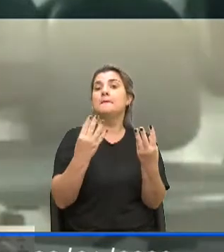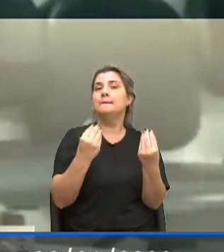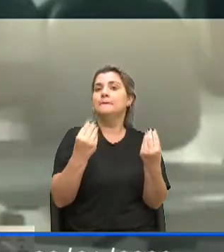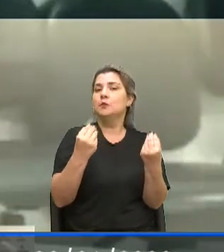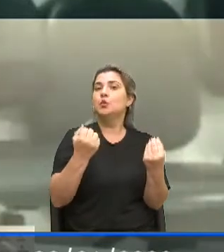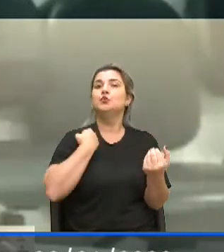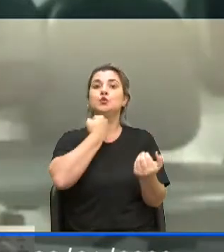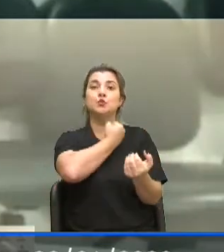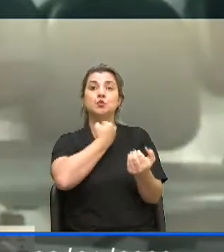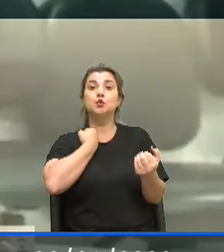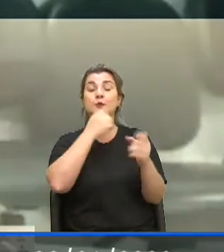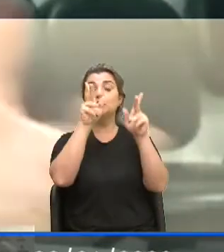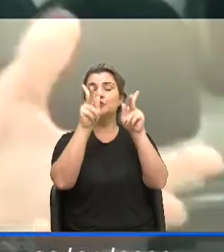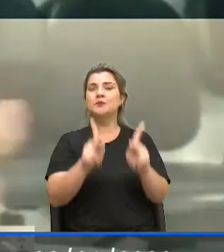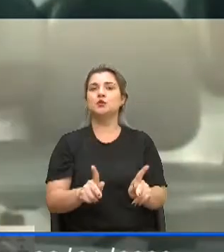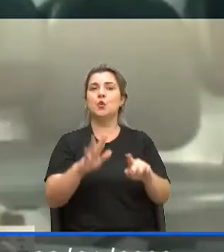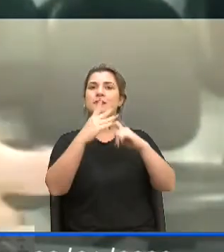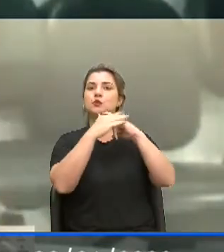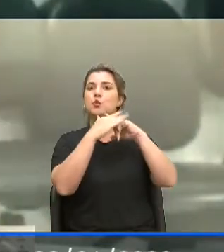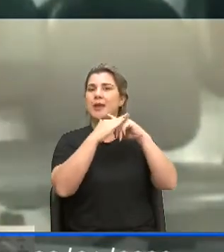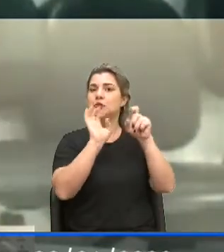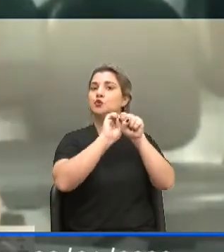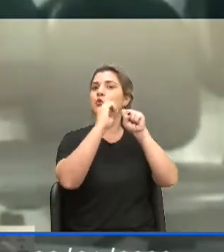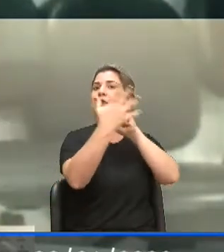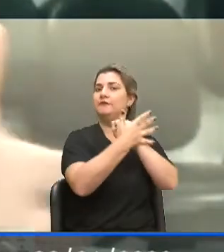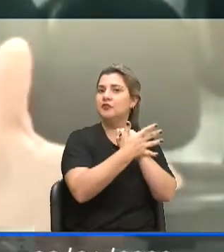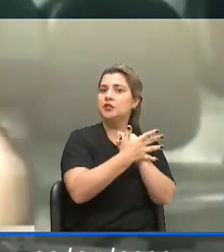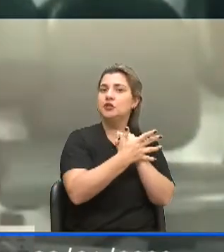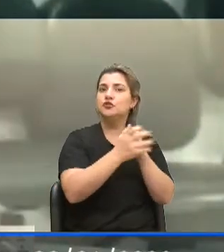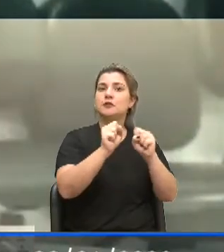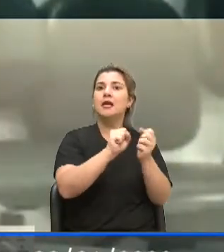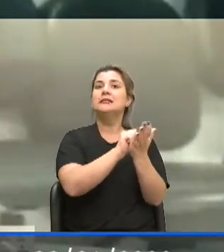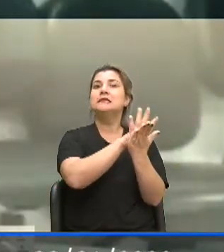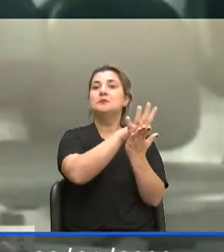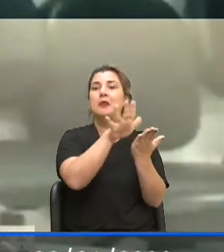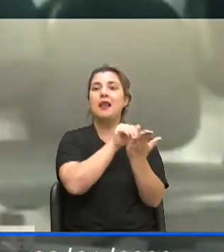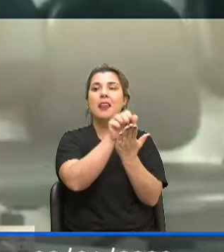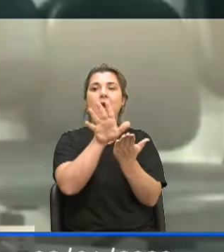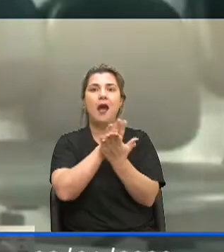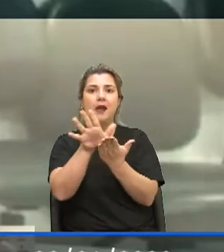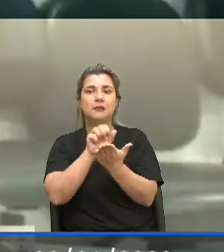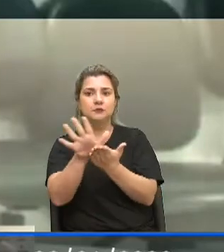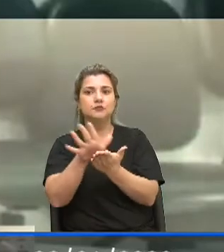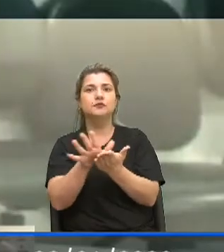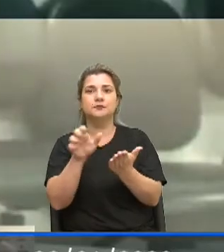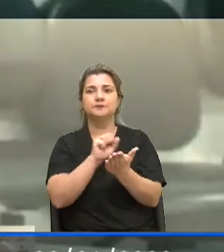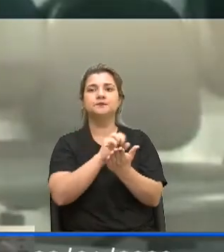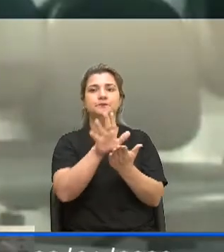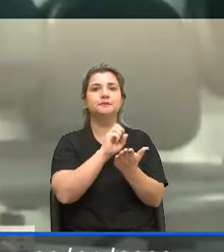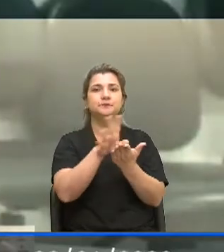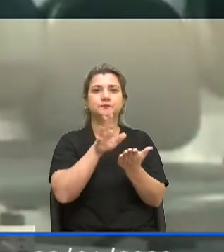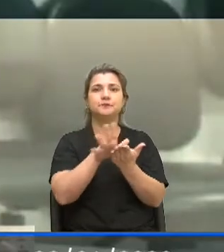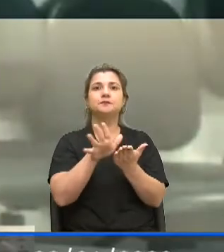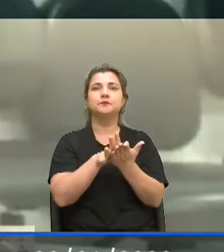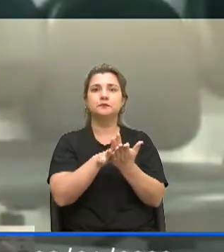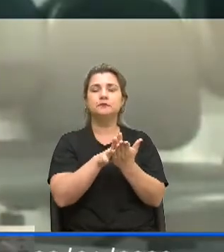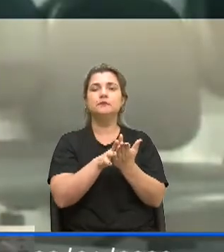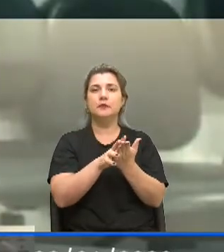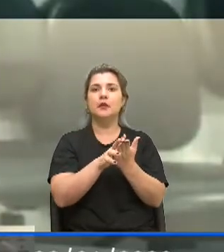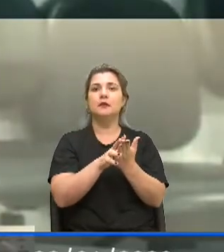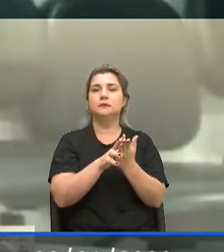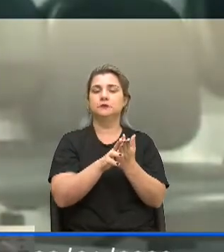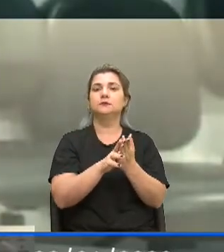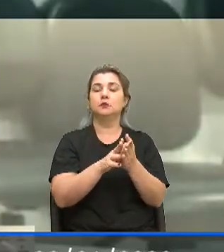de contaminados, eles estão espalhados em vários setores dentro do ambiente da fábrica. E outros podem ser restritos a um